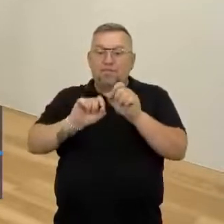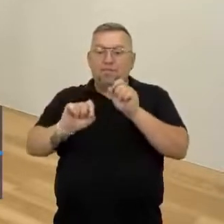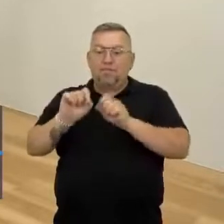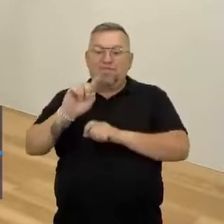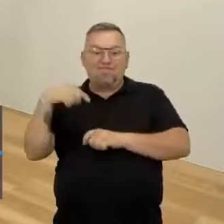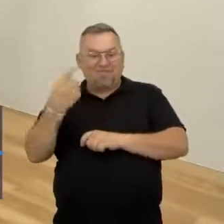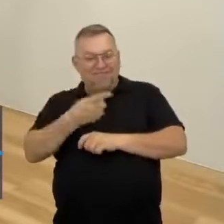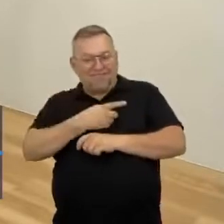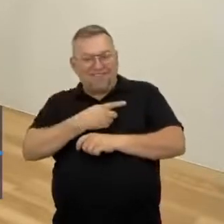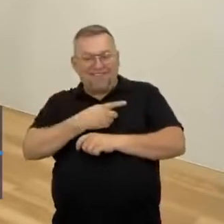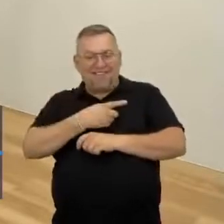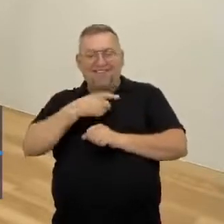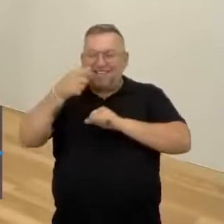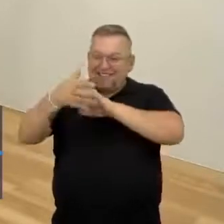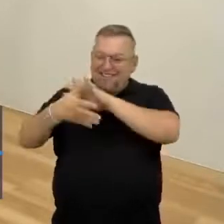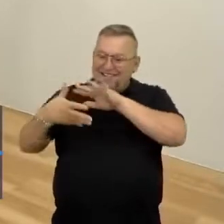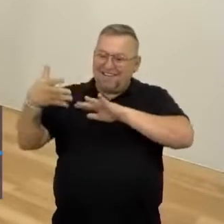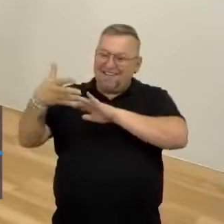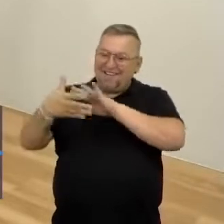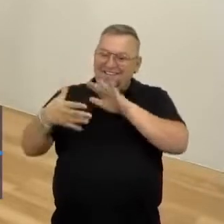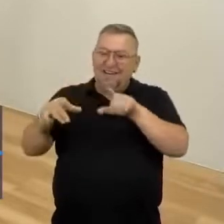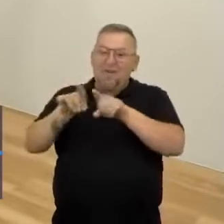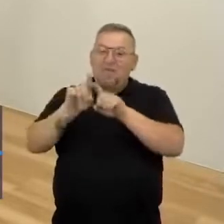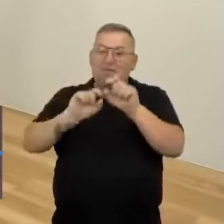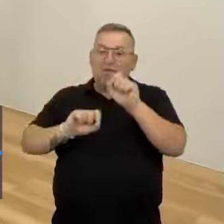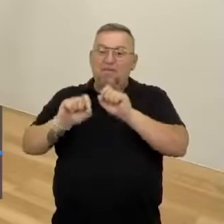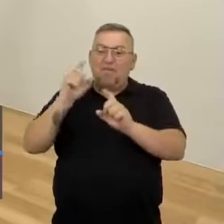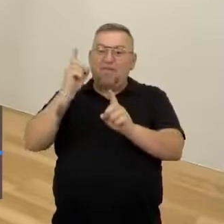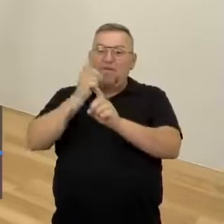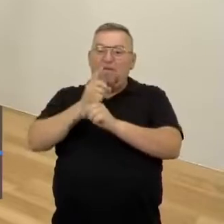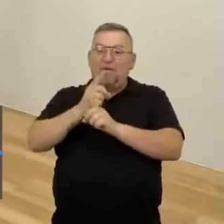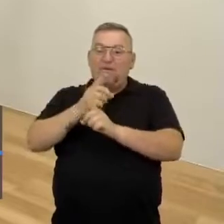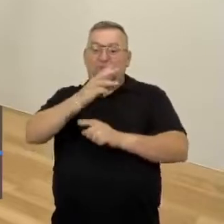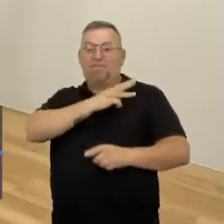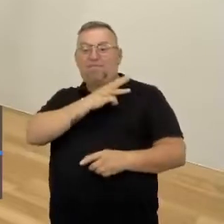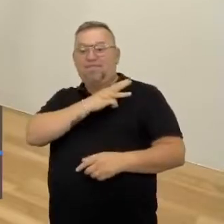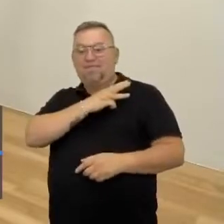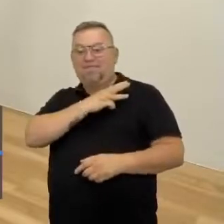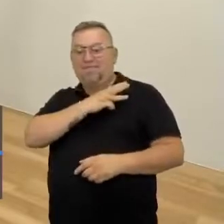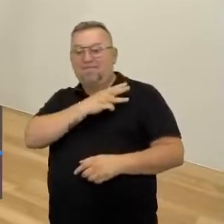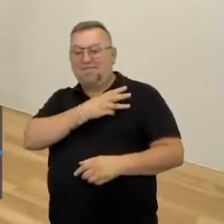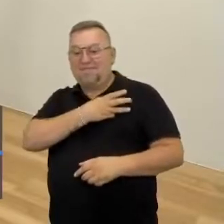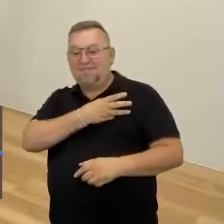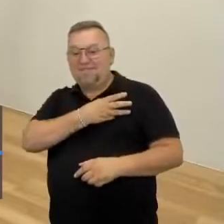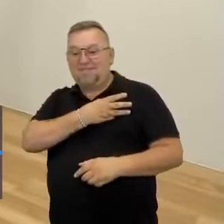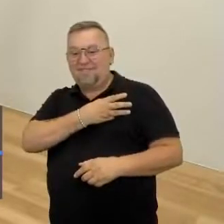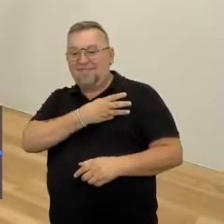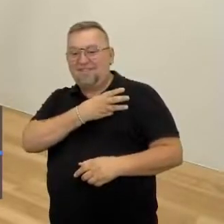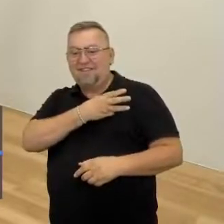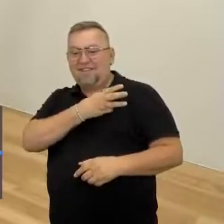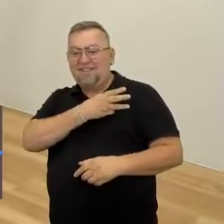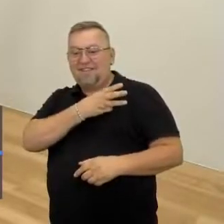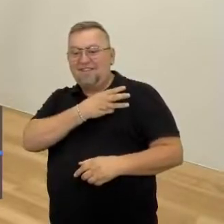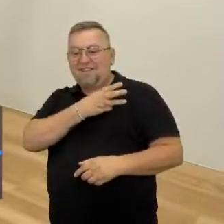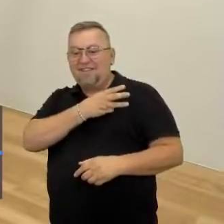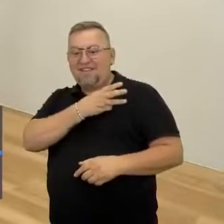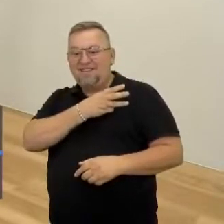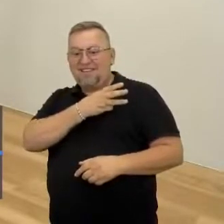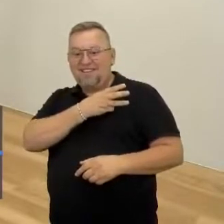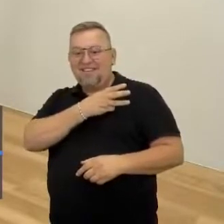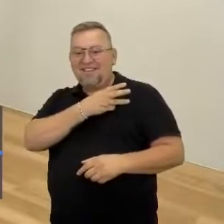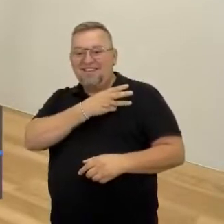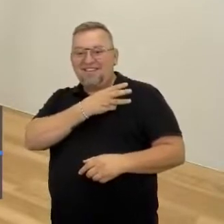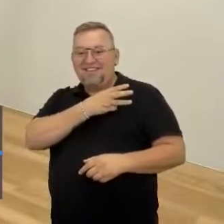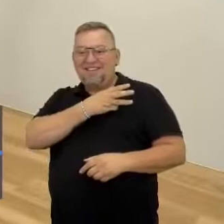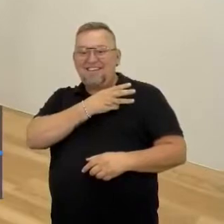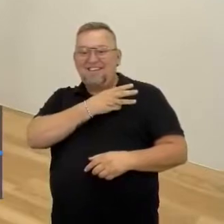nossa interpretação de Libras. Eu vou descobrir como que é o sinal dele e eu vou decorar. Então, não estamos